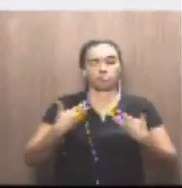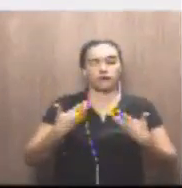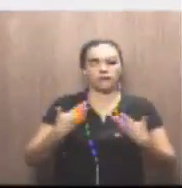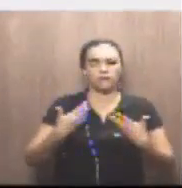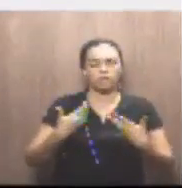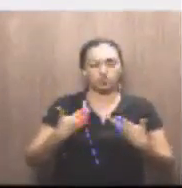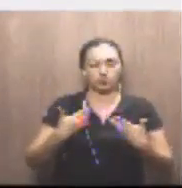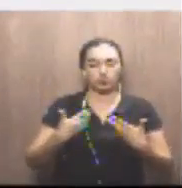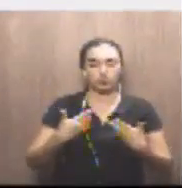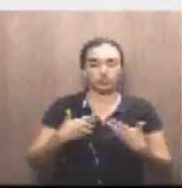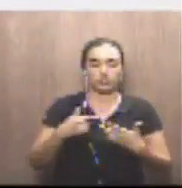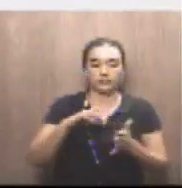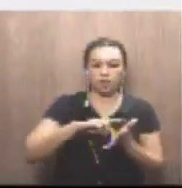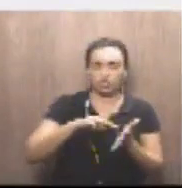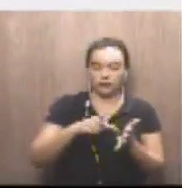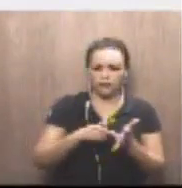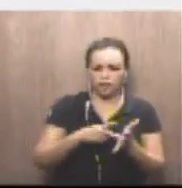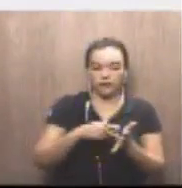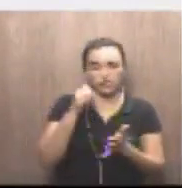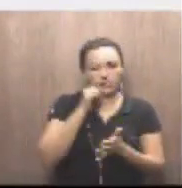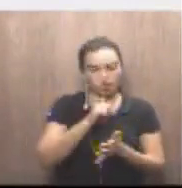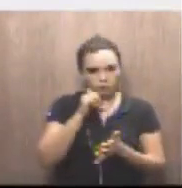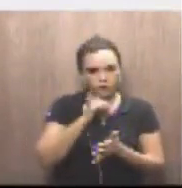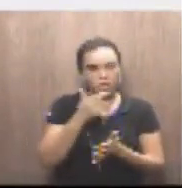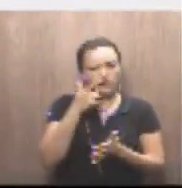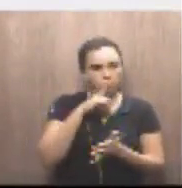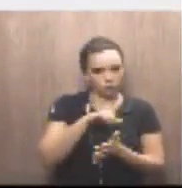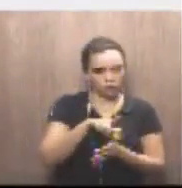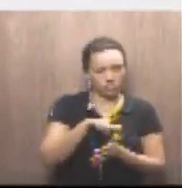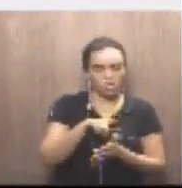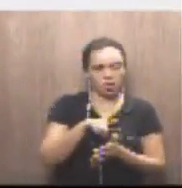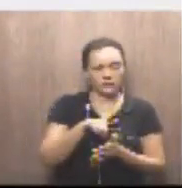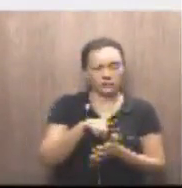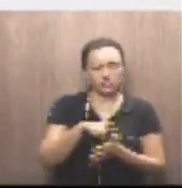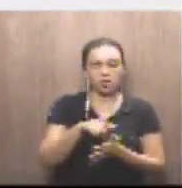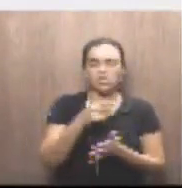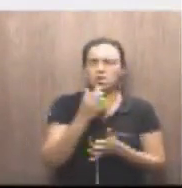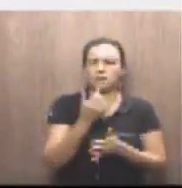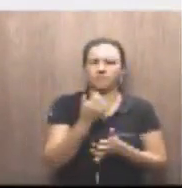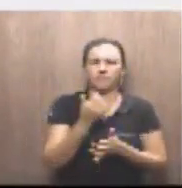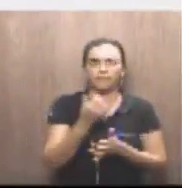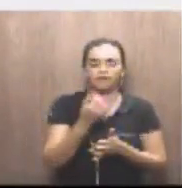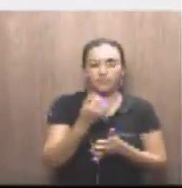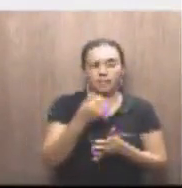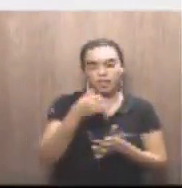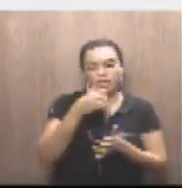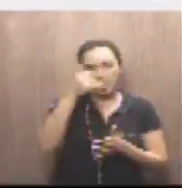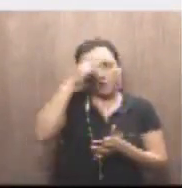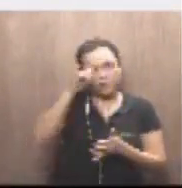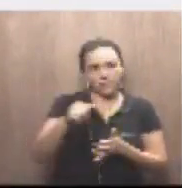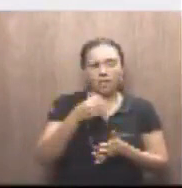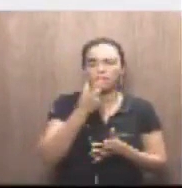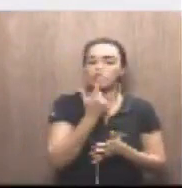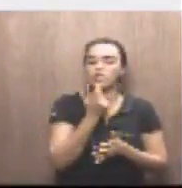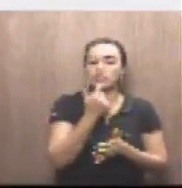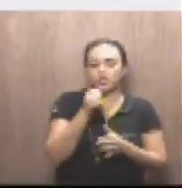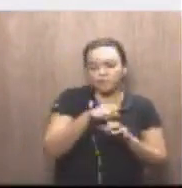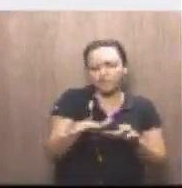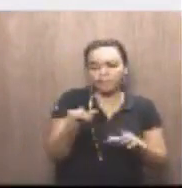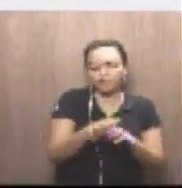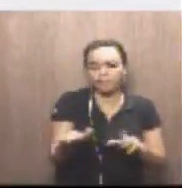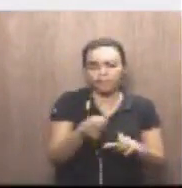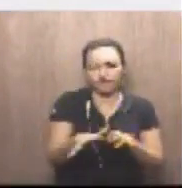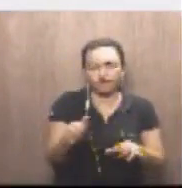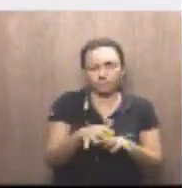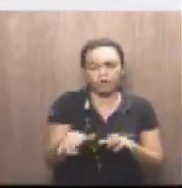excesso. Isso significa que a mulher tem maiores riscos de hemorragia pós-parto, pois sua própria liberação de